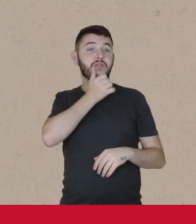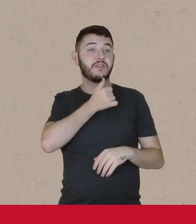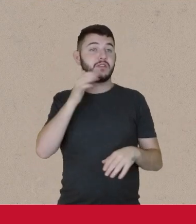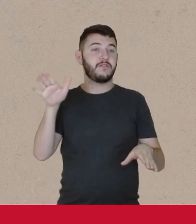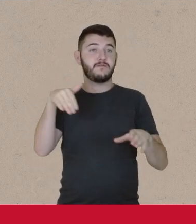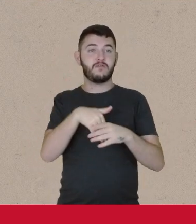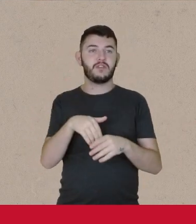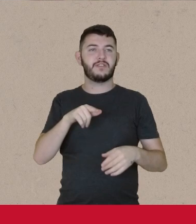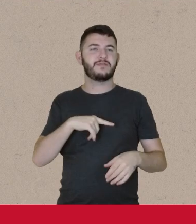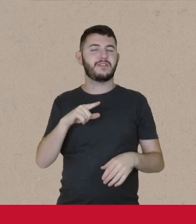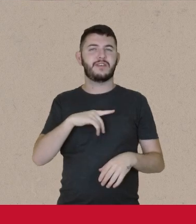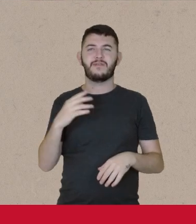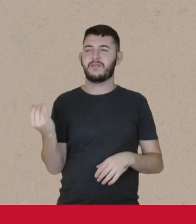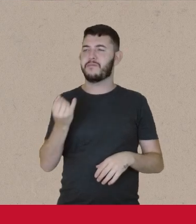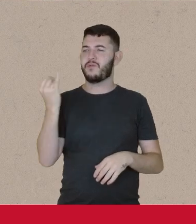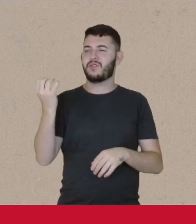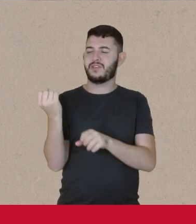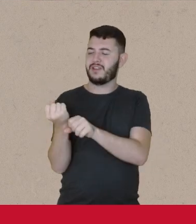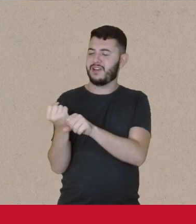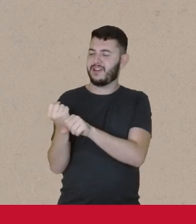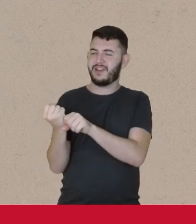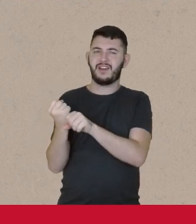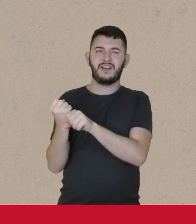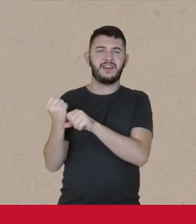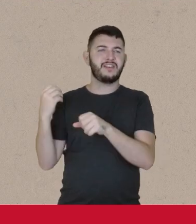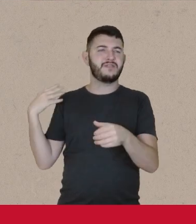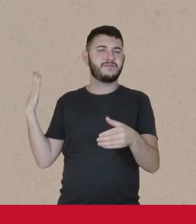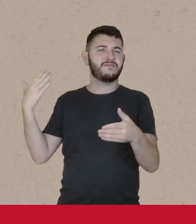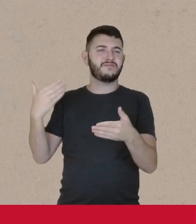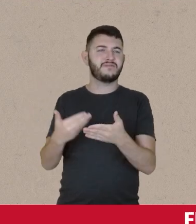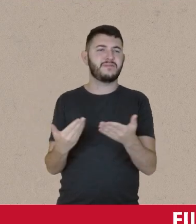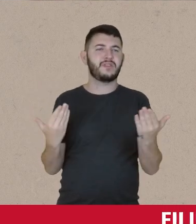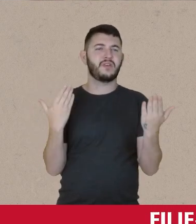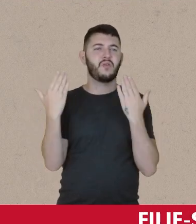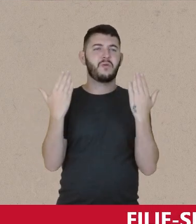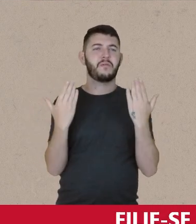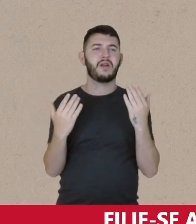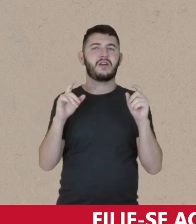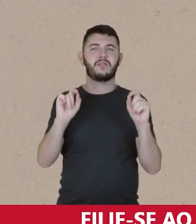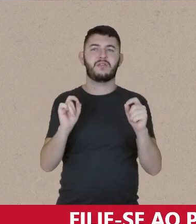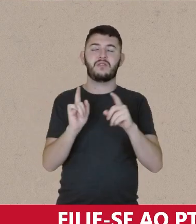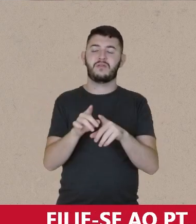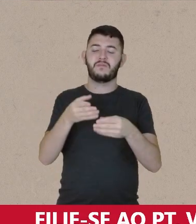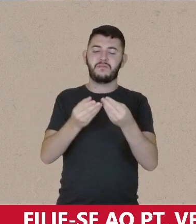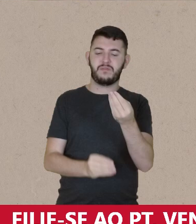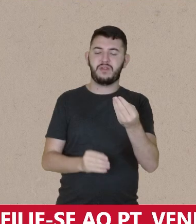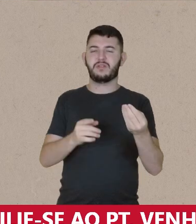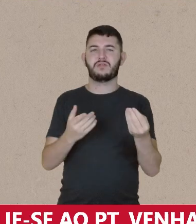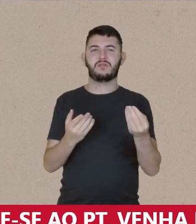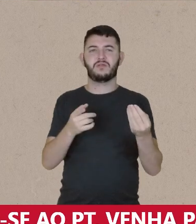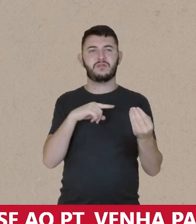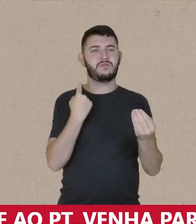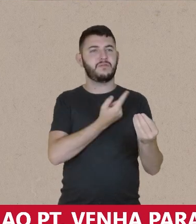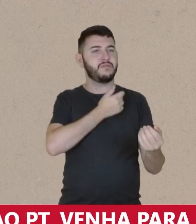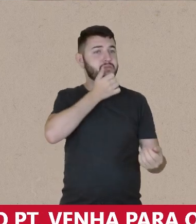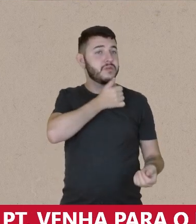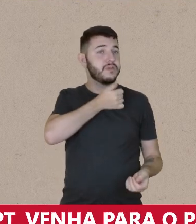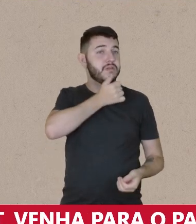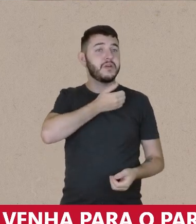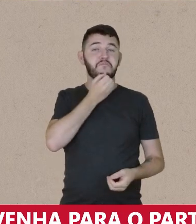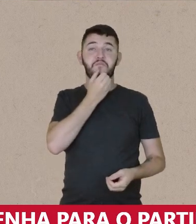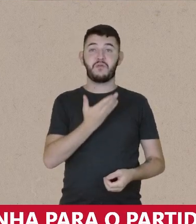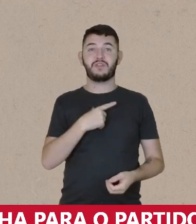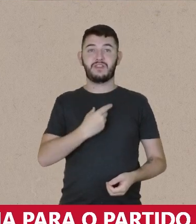importante nos últimos anos, comparada com o que houve de retrocesso nos últimos anos para nós mulheres, é muito bom estar aqui